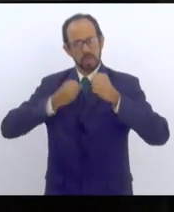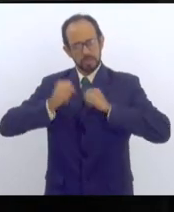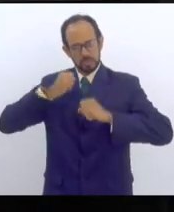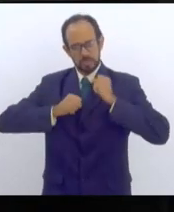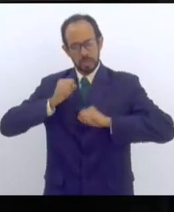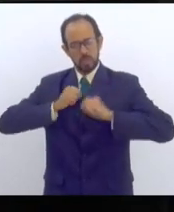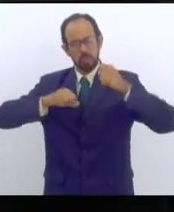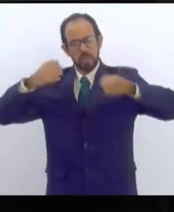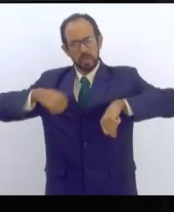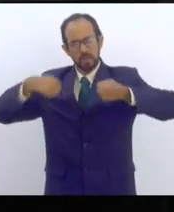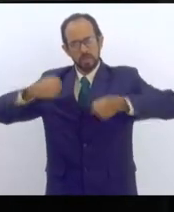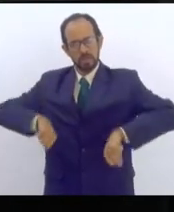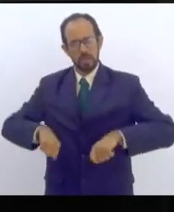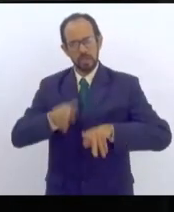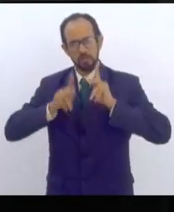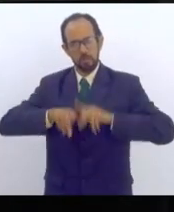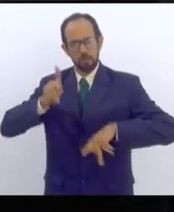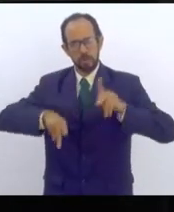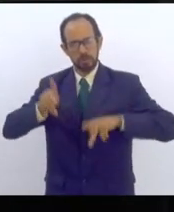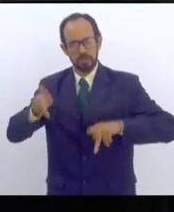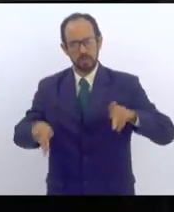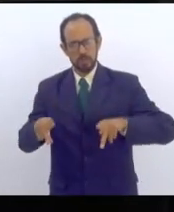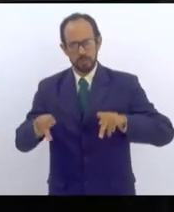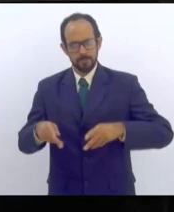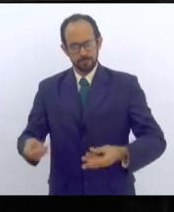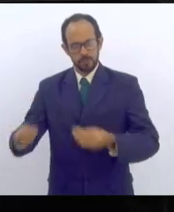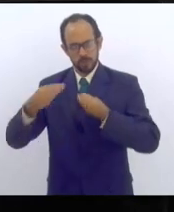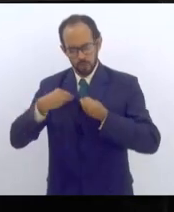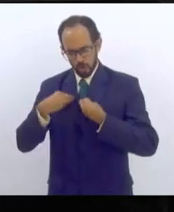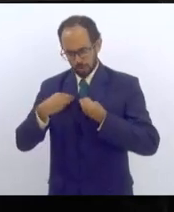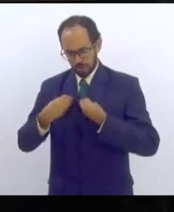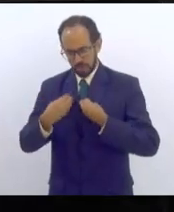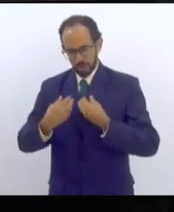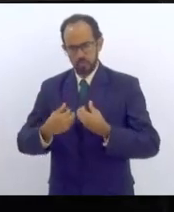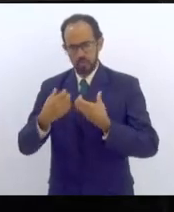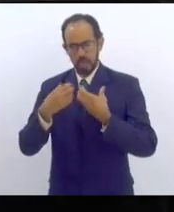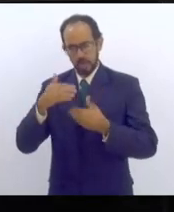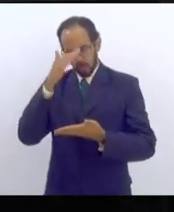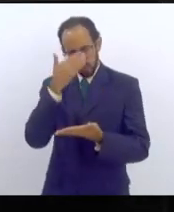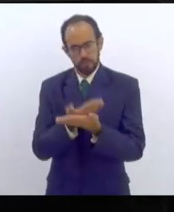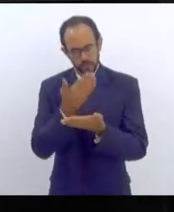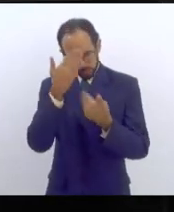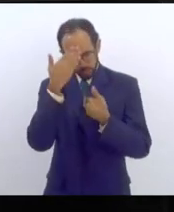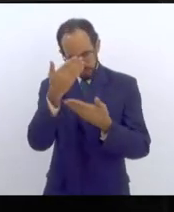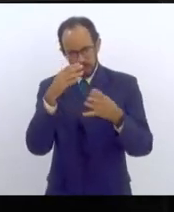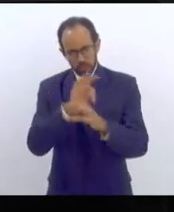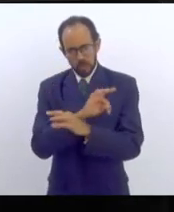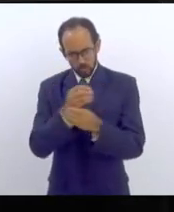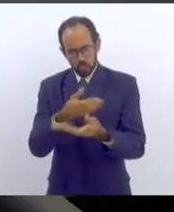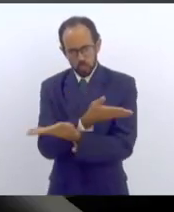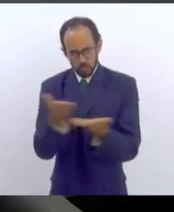dos segmentos especificamente que em nós depositaram a confiança. Muitíssimo obrigada a todas e todos.